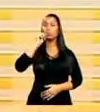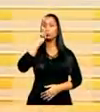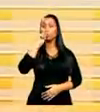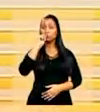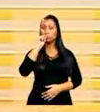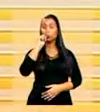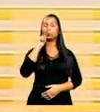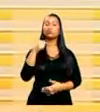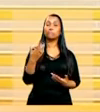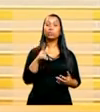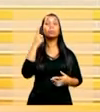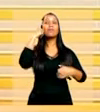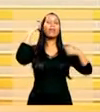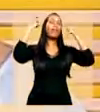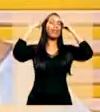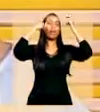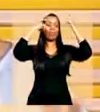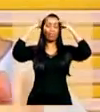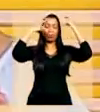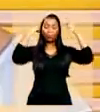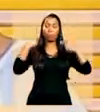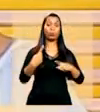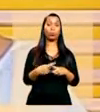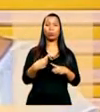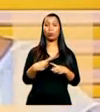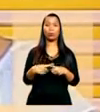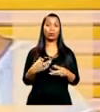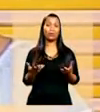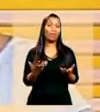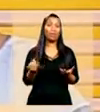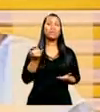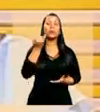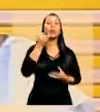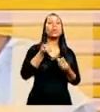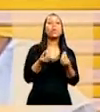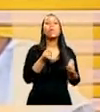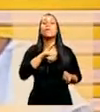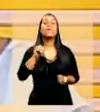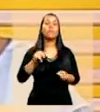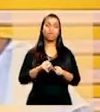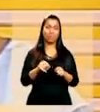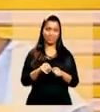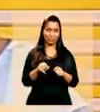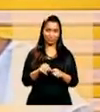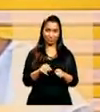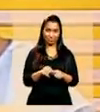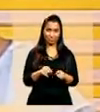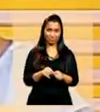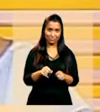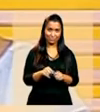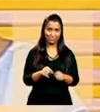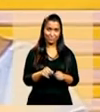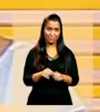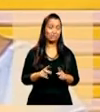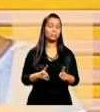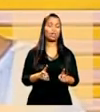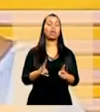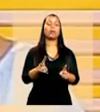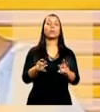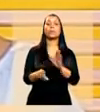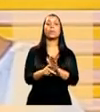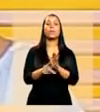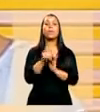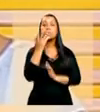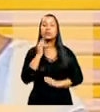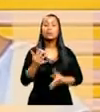bebia na mamadeira, invento, porque não importa o como eu vou fazer, o lúdico é sempre lúdico